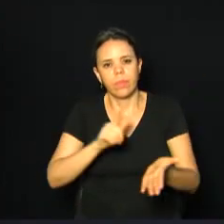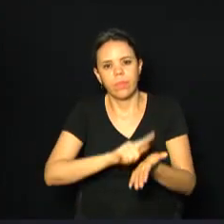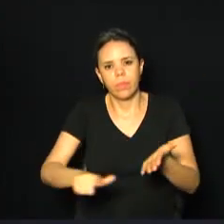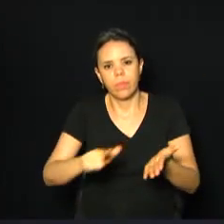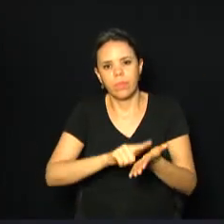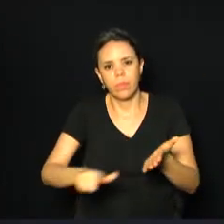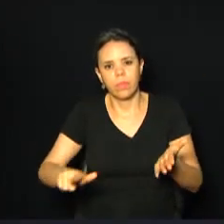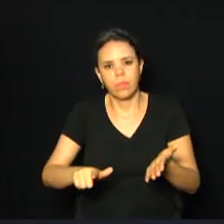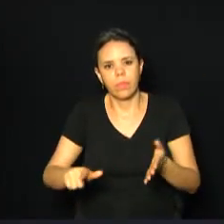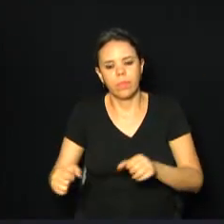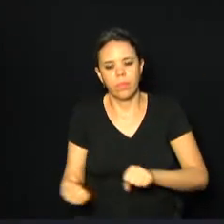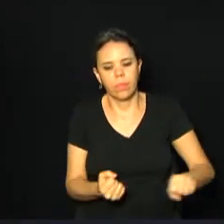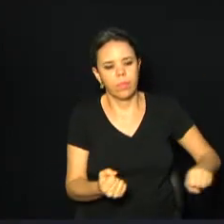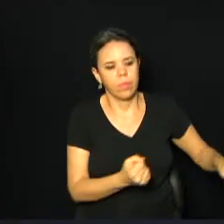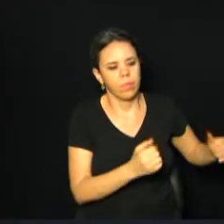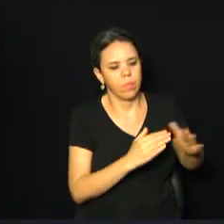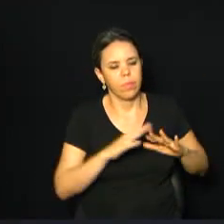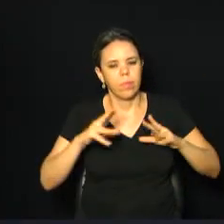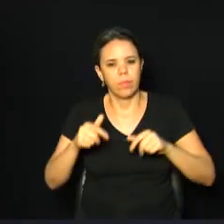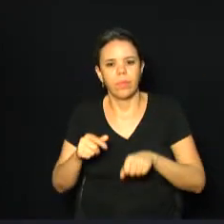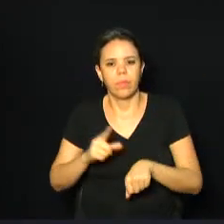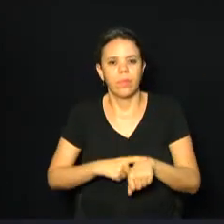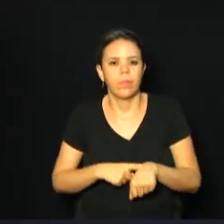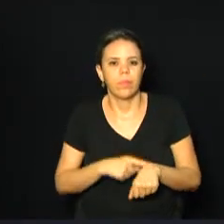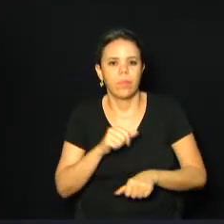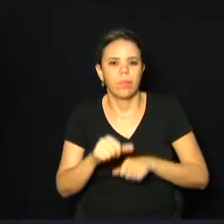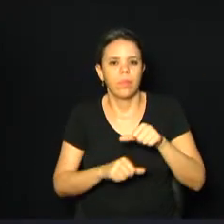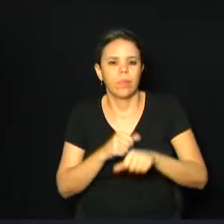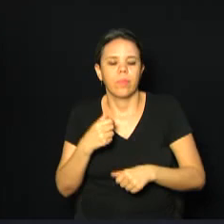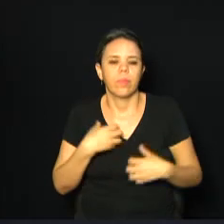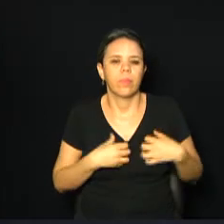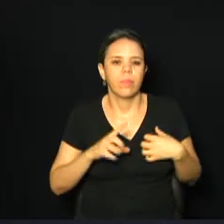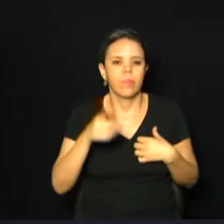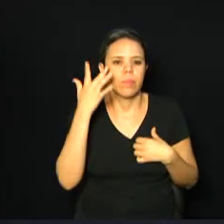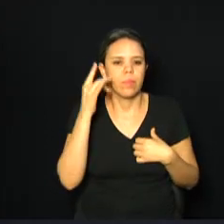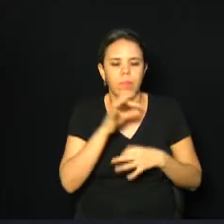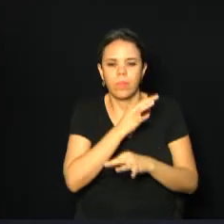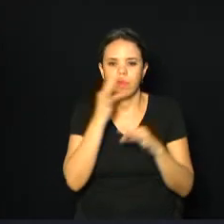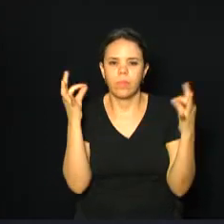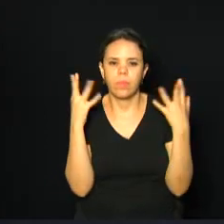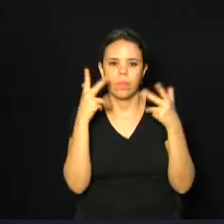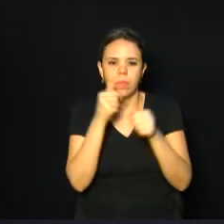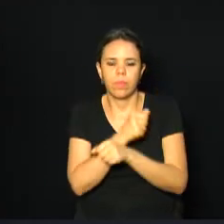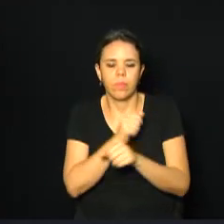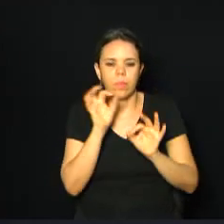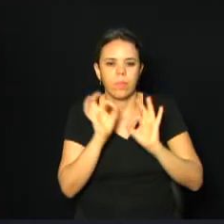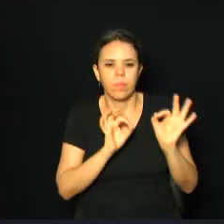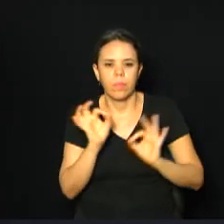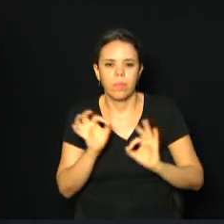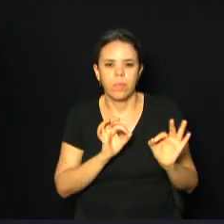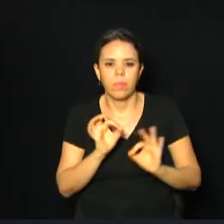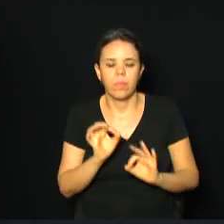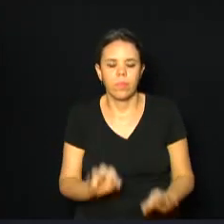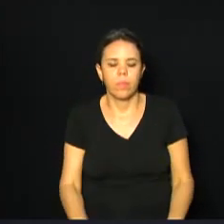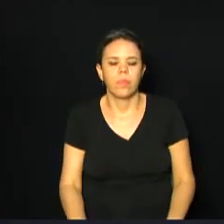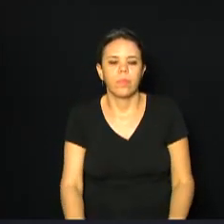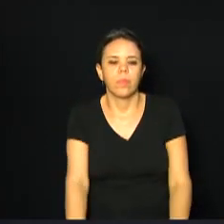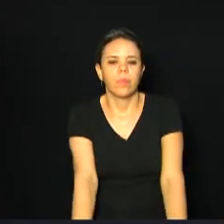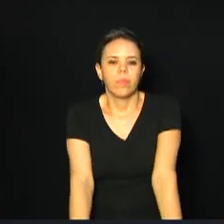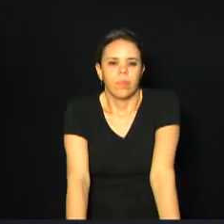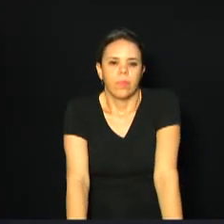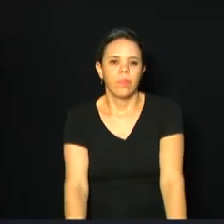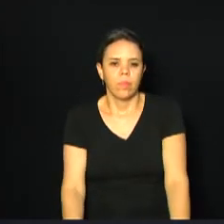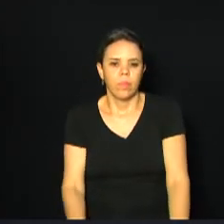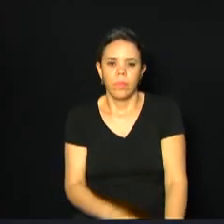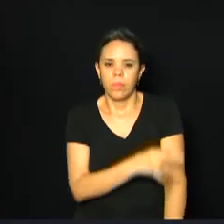para todo lado, lavar a casa inteira. Naquele momento é um transtorno, mas amanhã a casa está bonita, cheirosa, organizada e está tudo lindo e vai